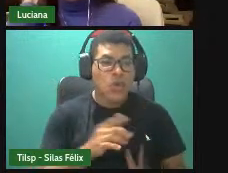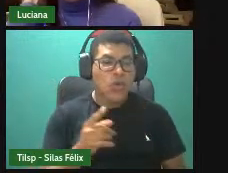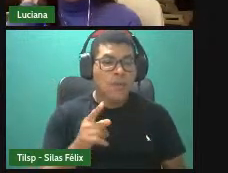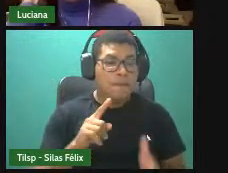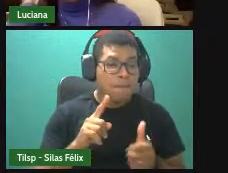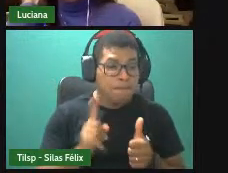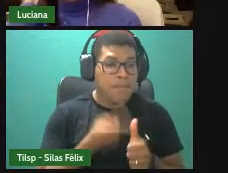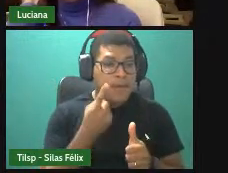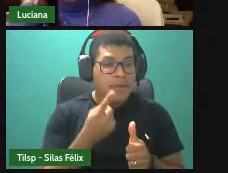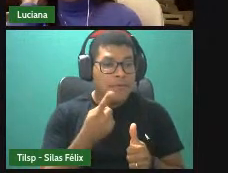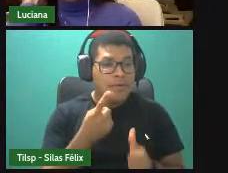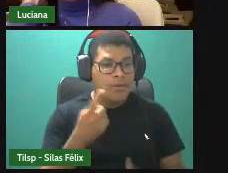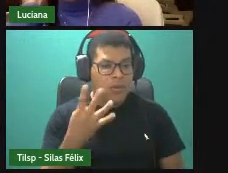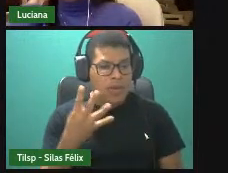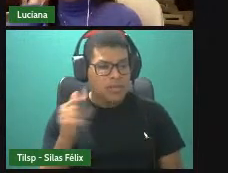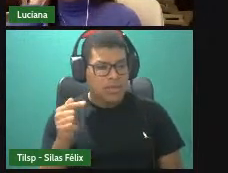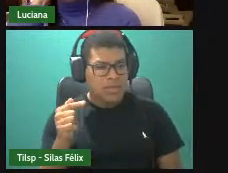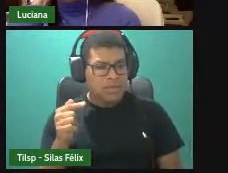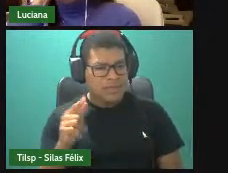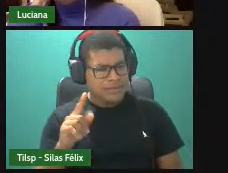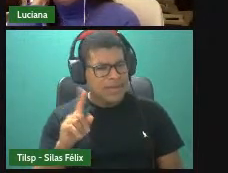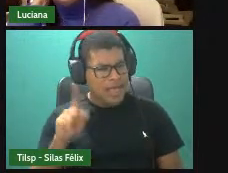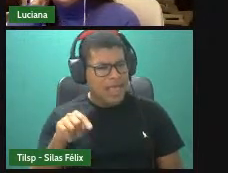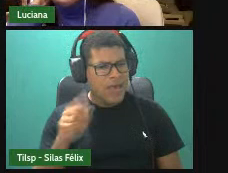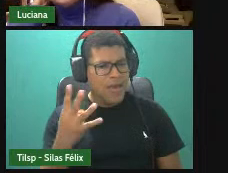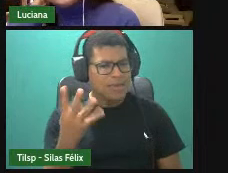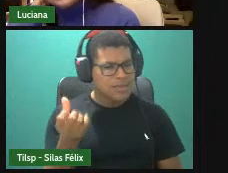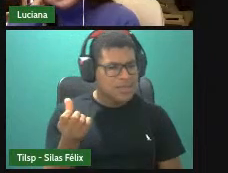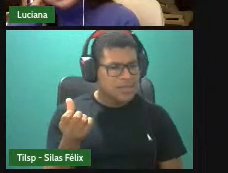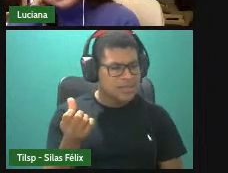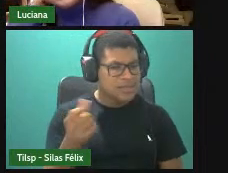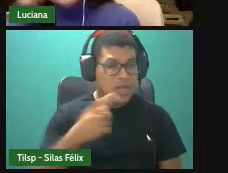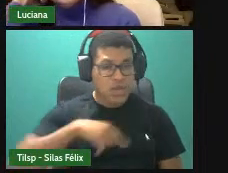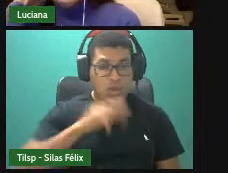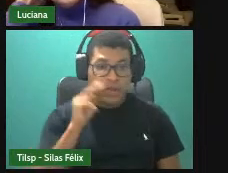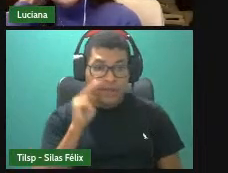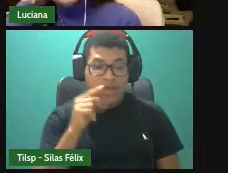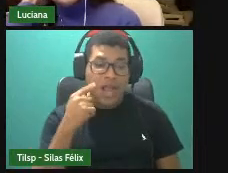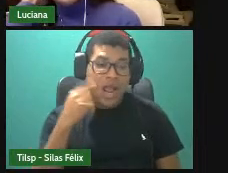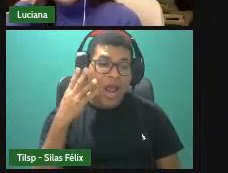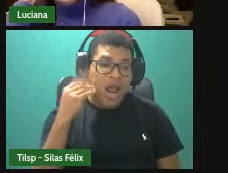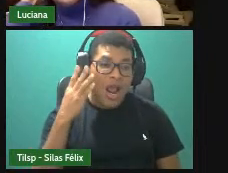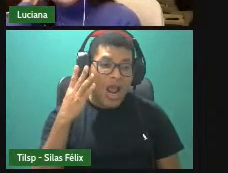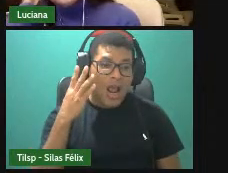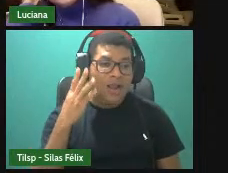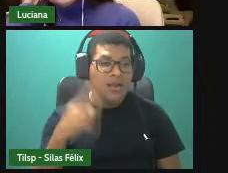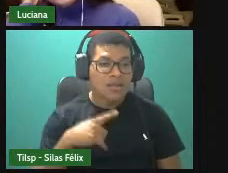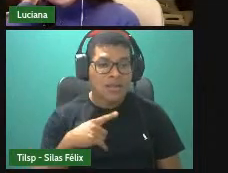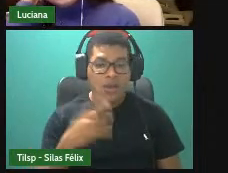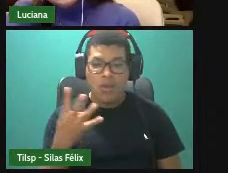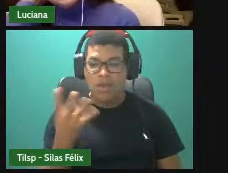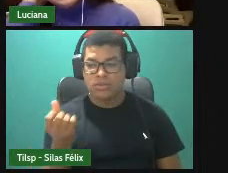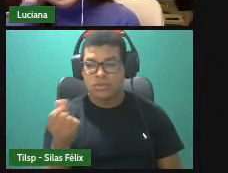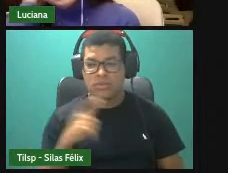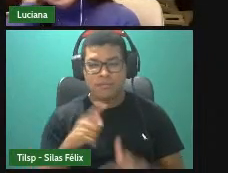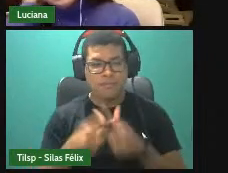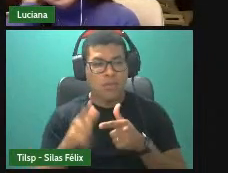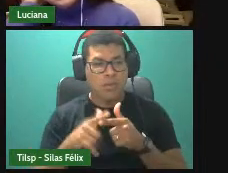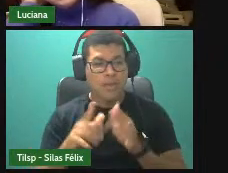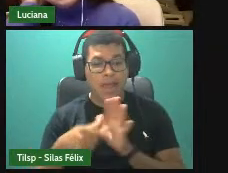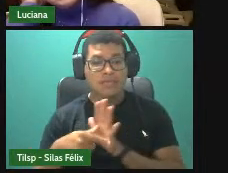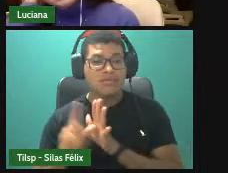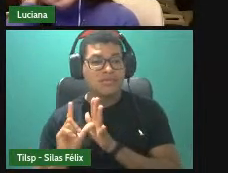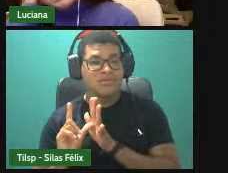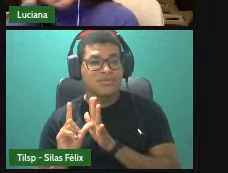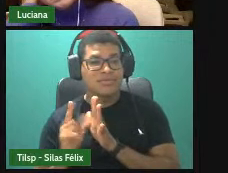Será que já não era o 46? E a gente via na radiografia já a lesão no 46. Isso pré-operatório, antes de ele